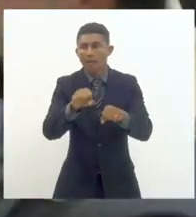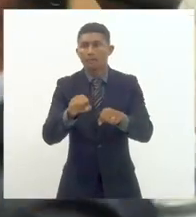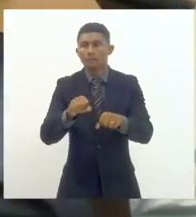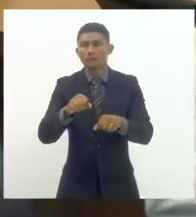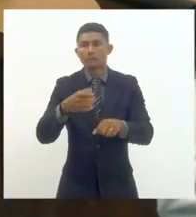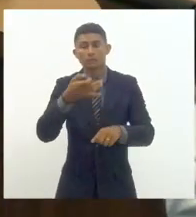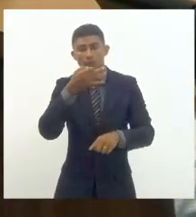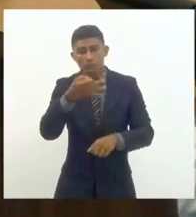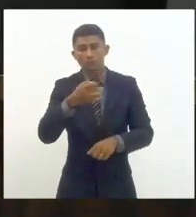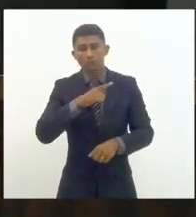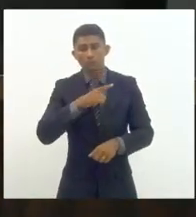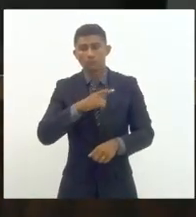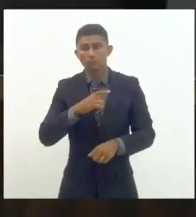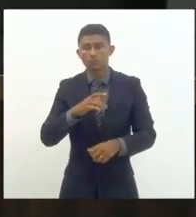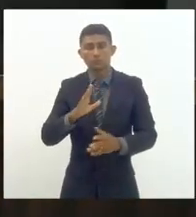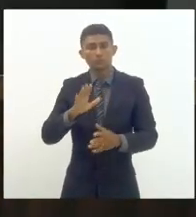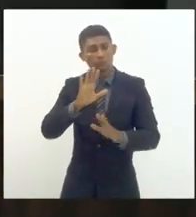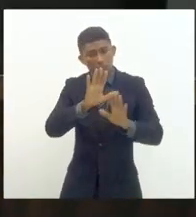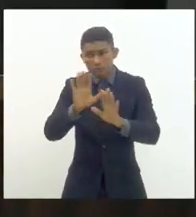Um instante, mas voto divergente.